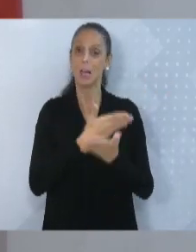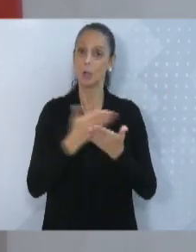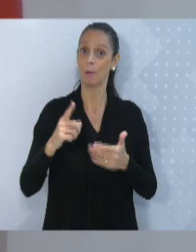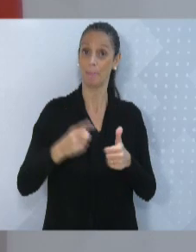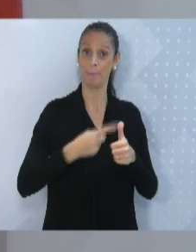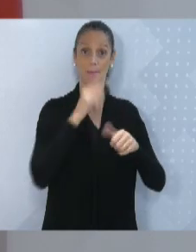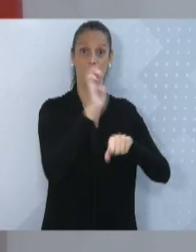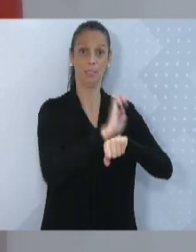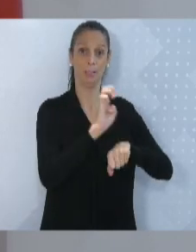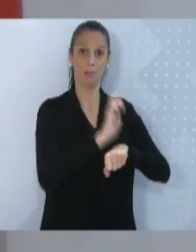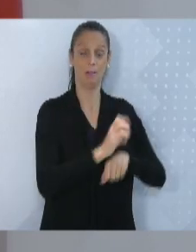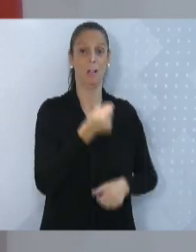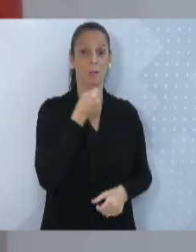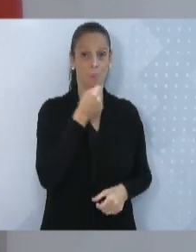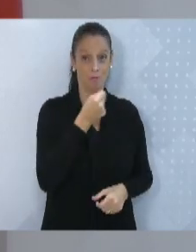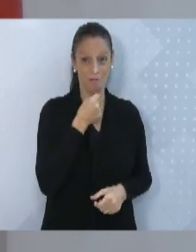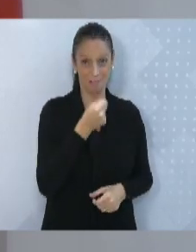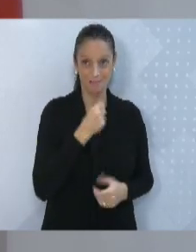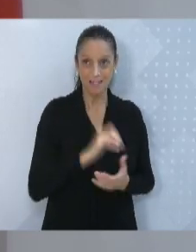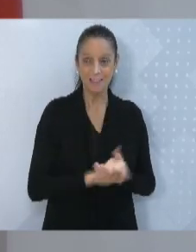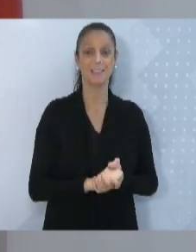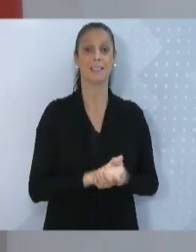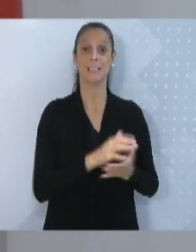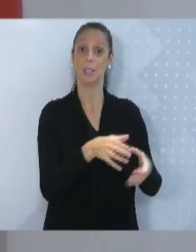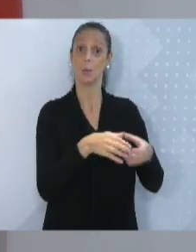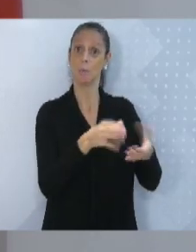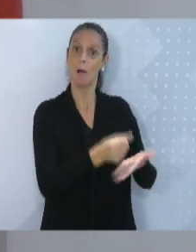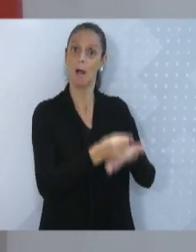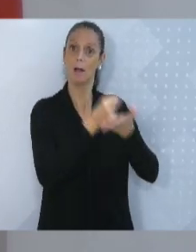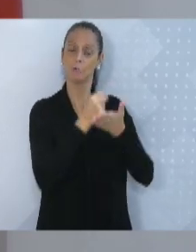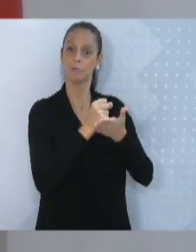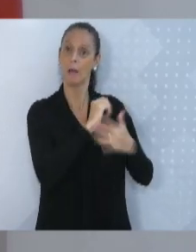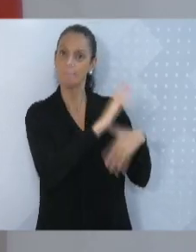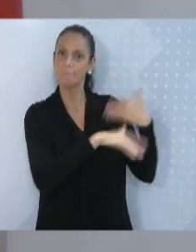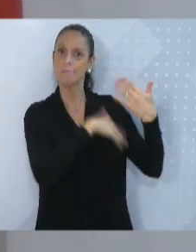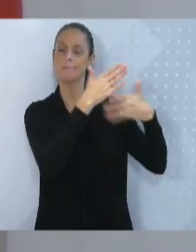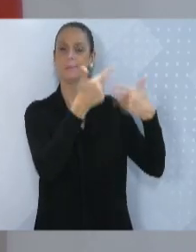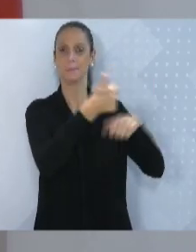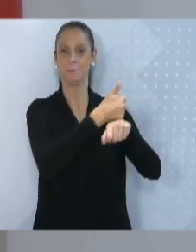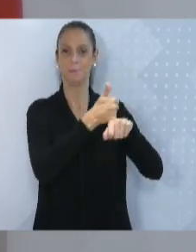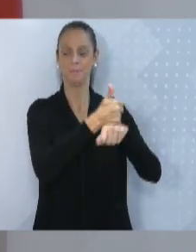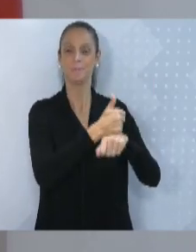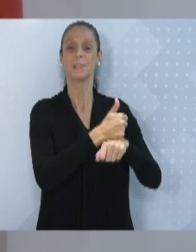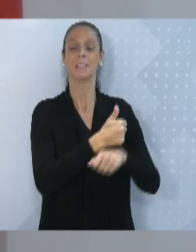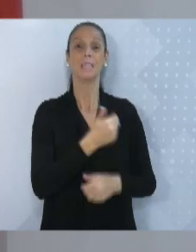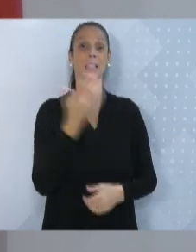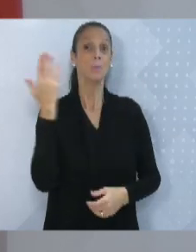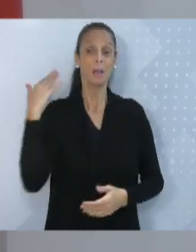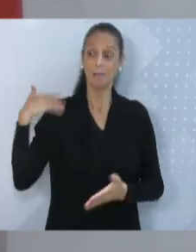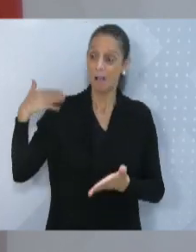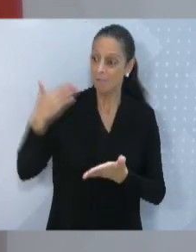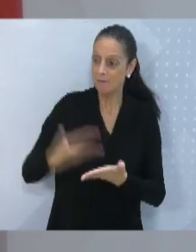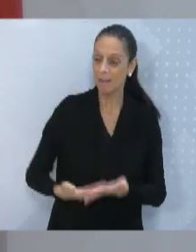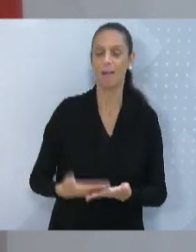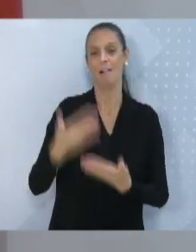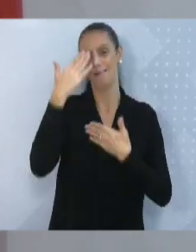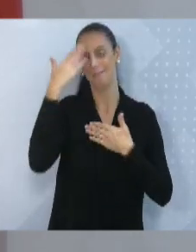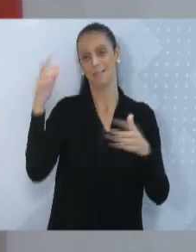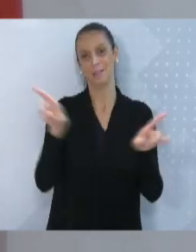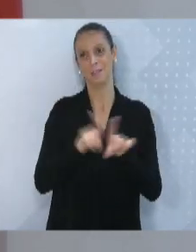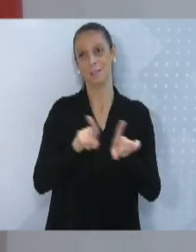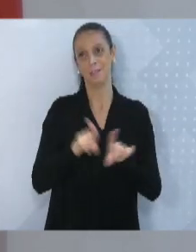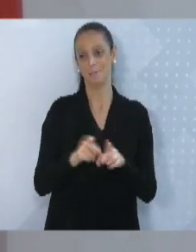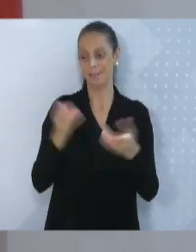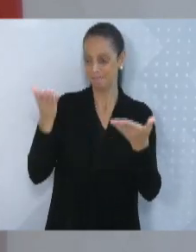estagiária de jornalismo lá naquele grupo que me ajudou muito a crescer e de lá para cá agradecer também muito né